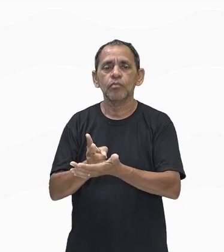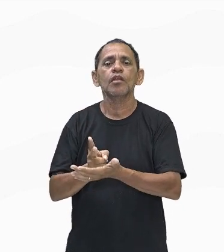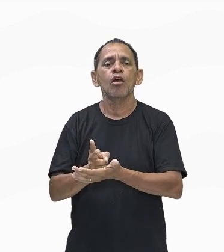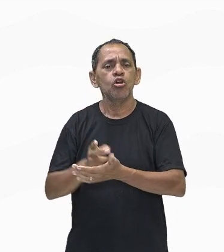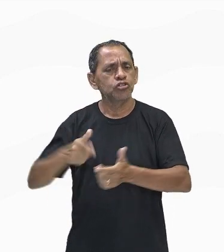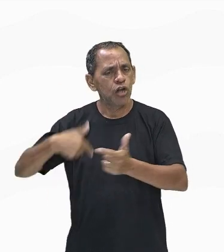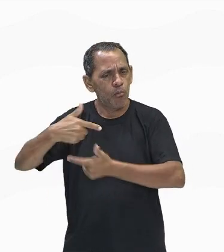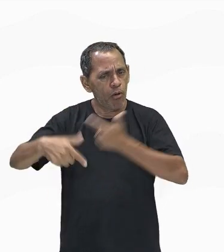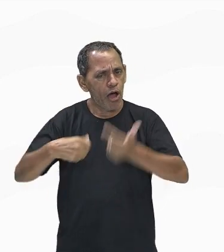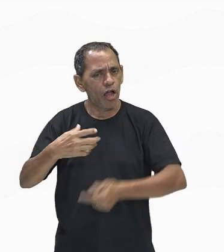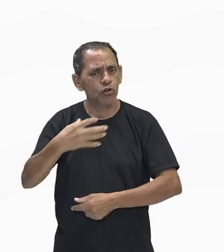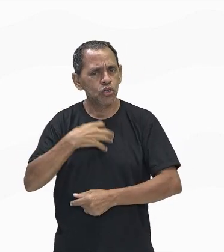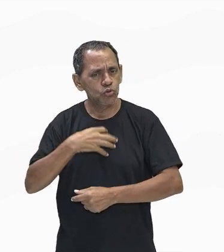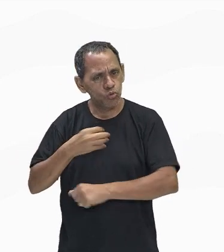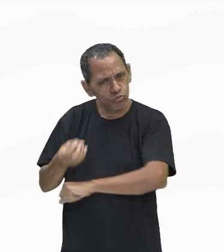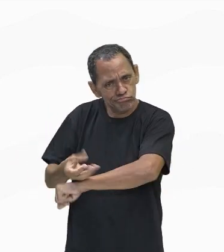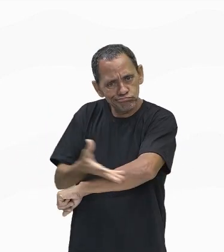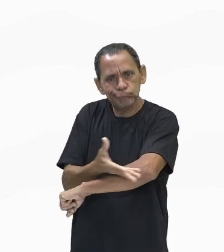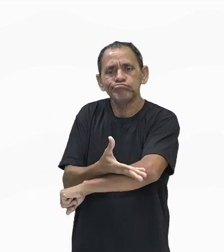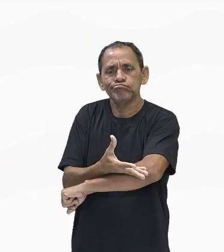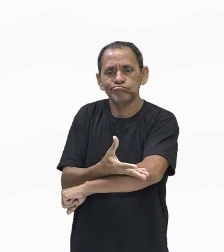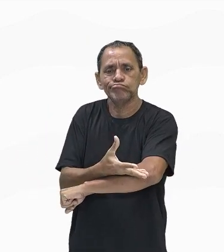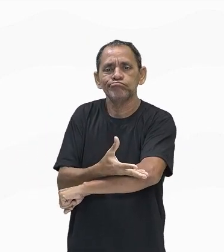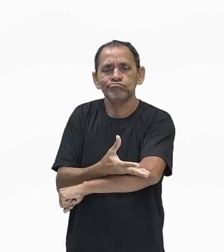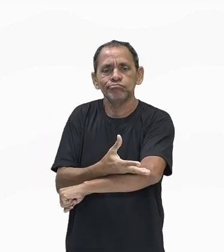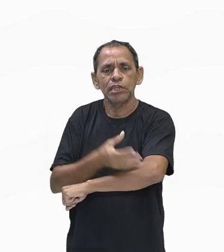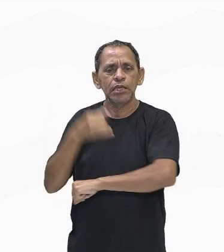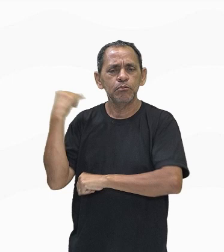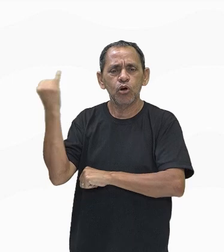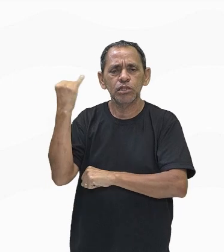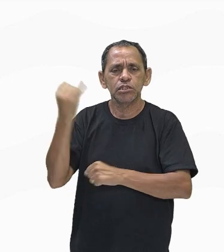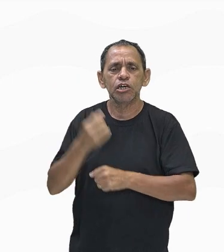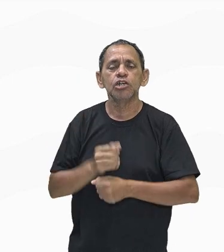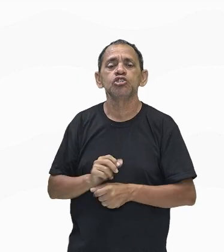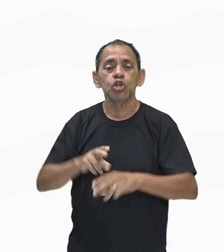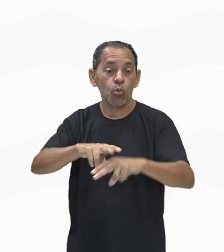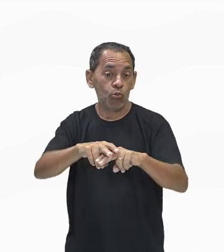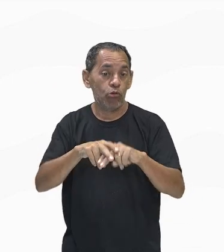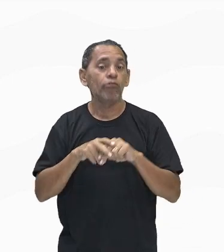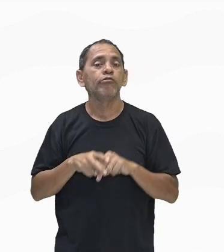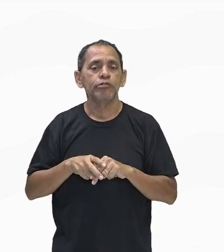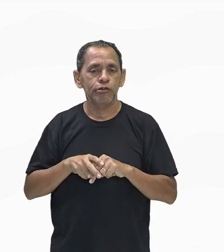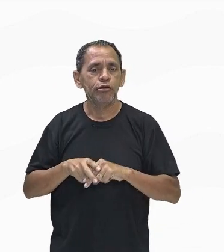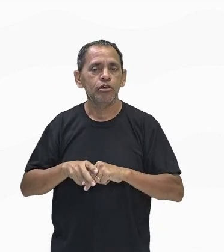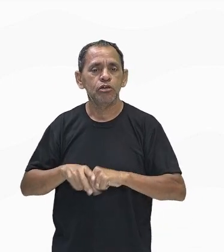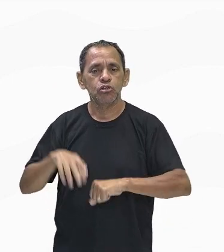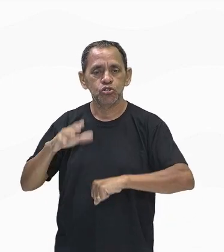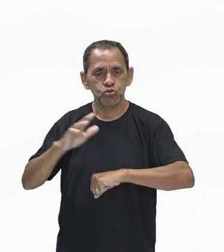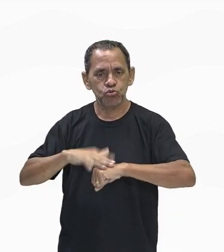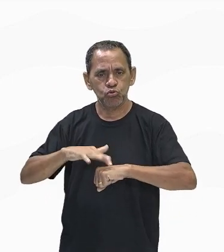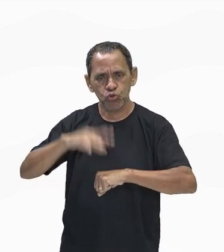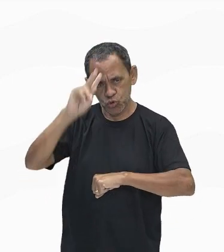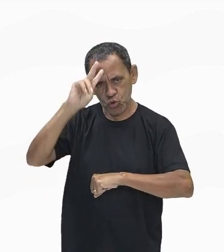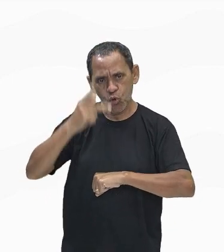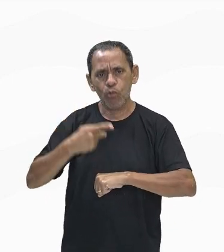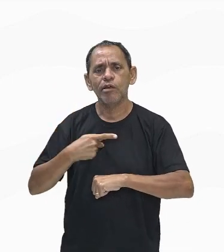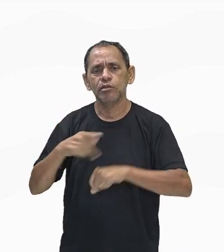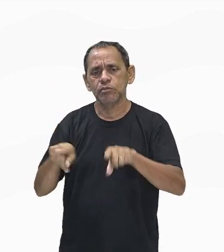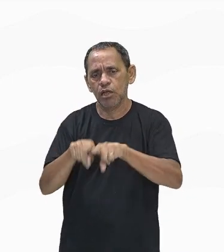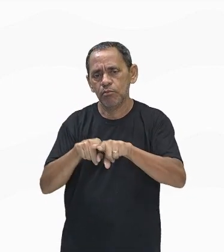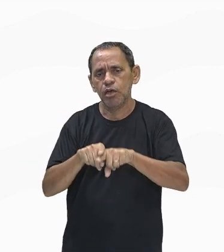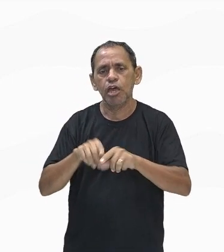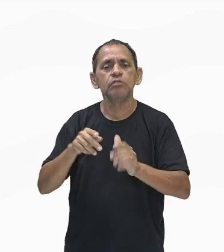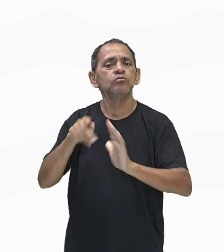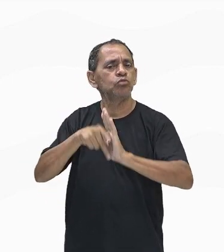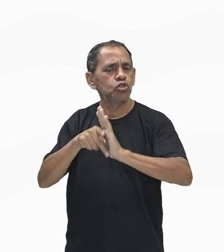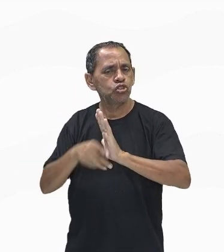emoções é essencial, por isso o autoconhecimento, né? Por isso, o projeto de vida aborda